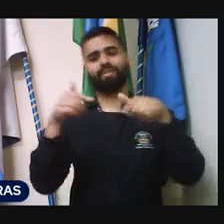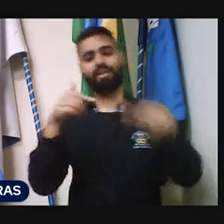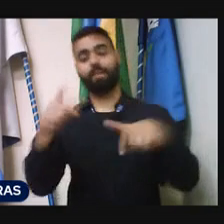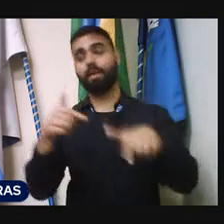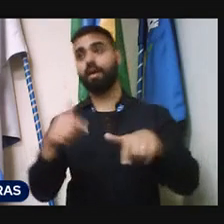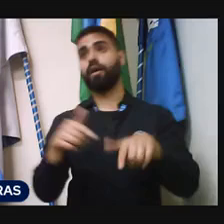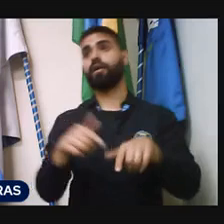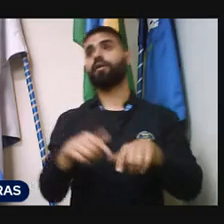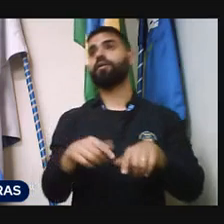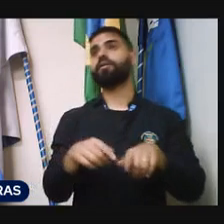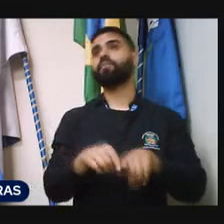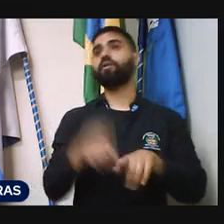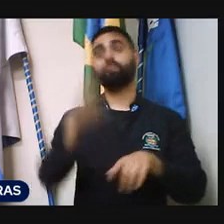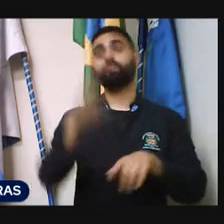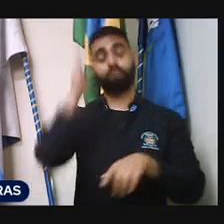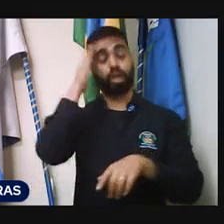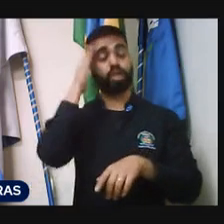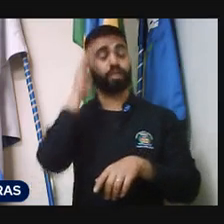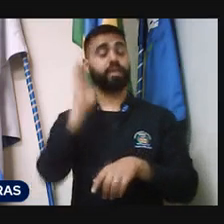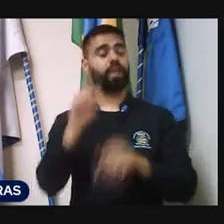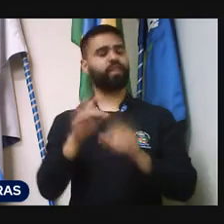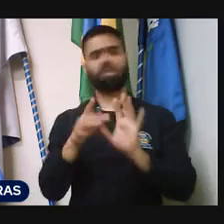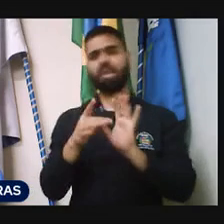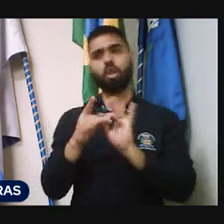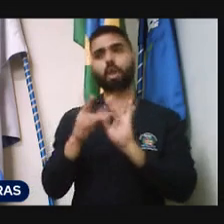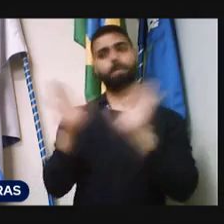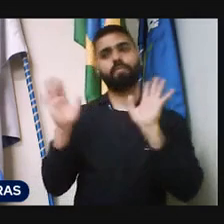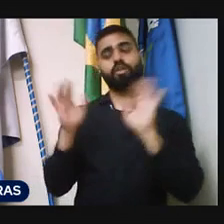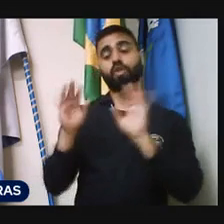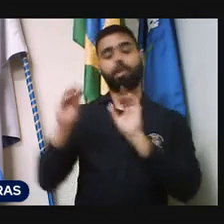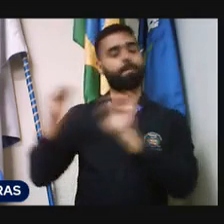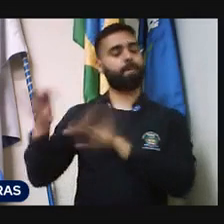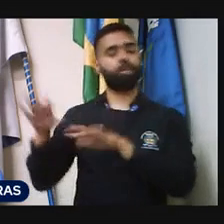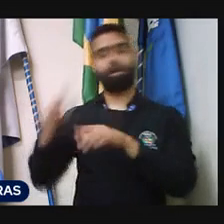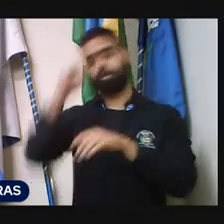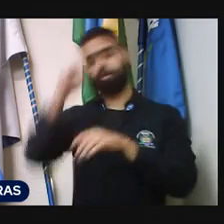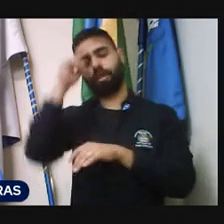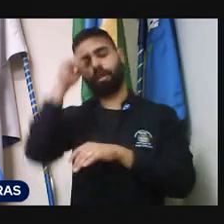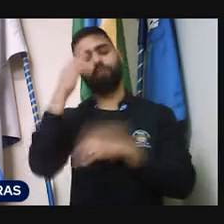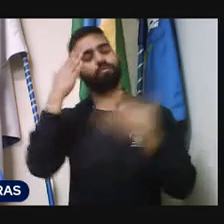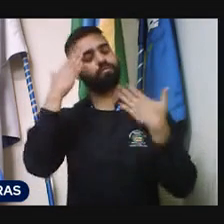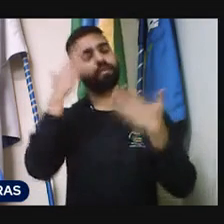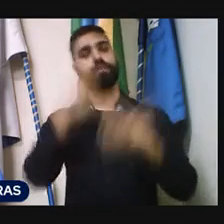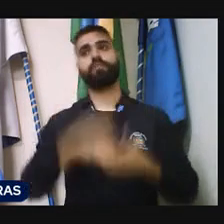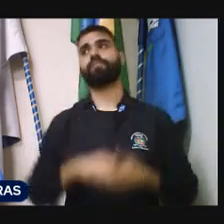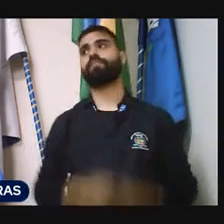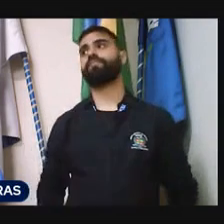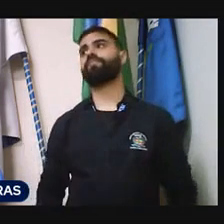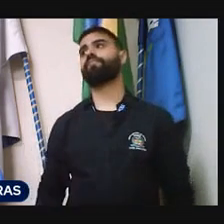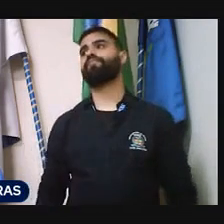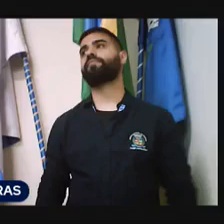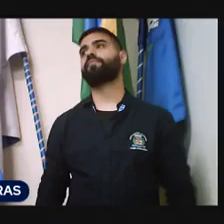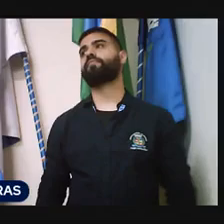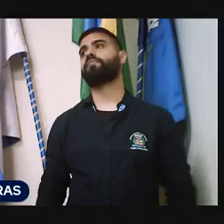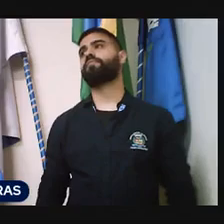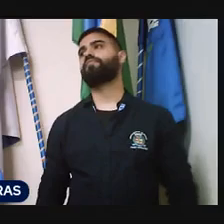e pela essa correria que vocês têm feito e não abandonaram no hospital tá bom muito obrigado